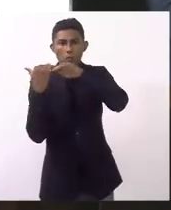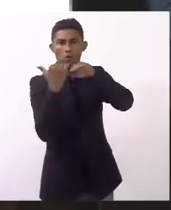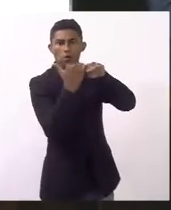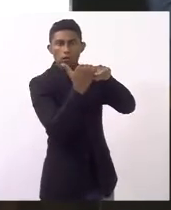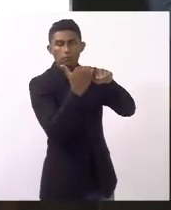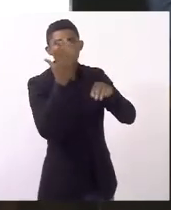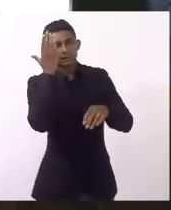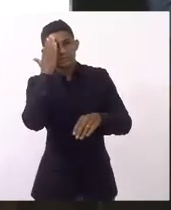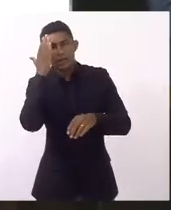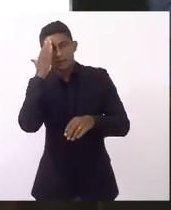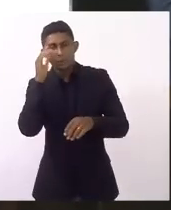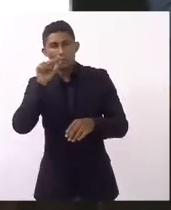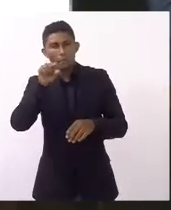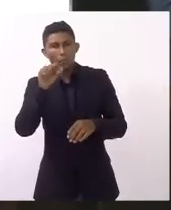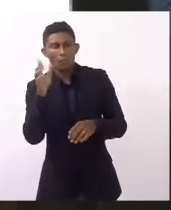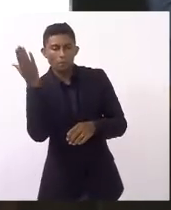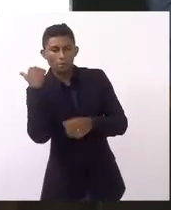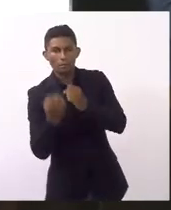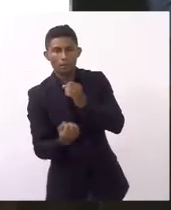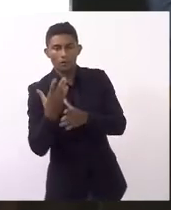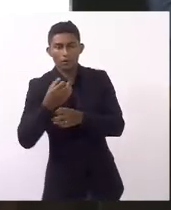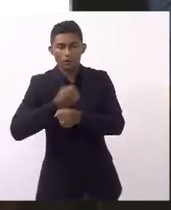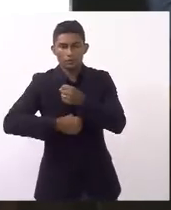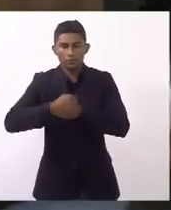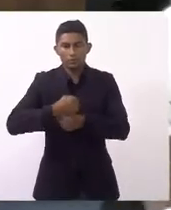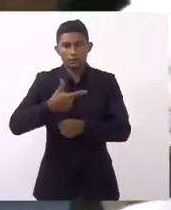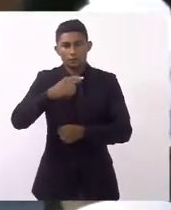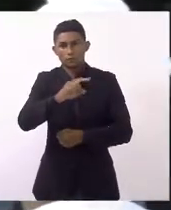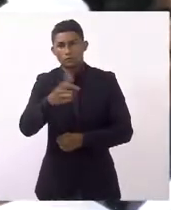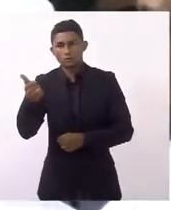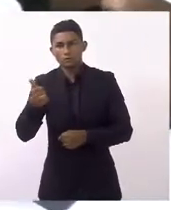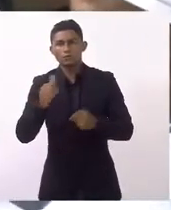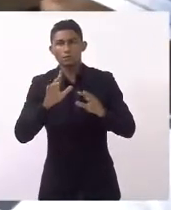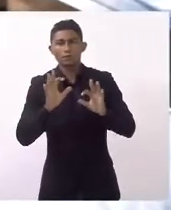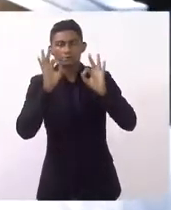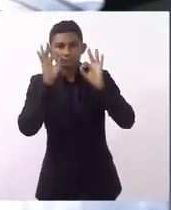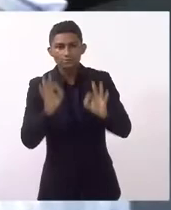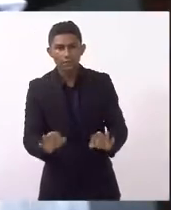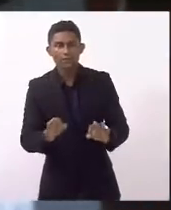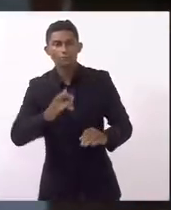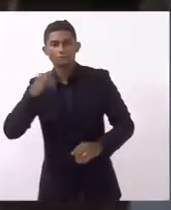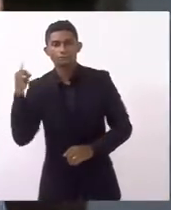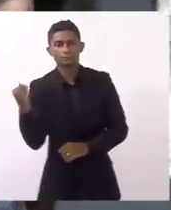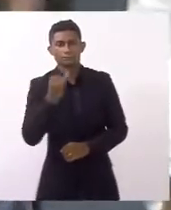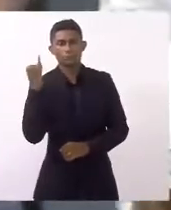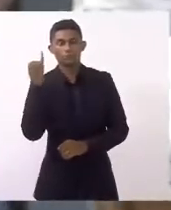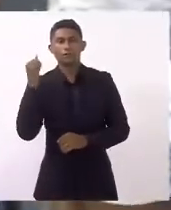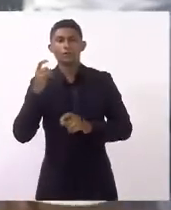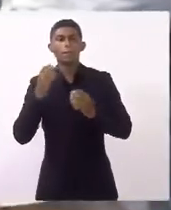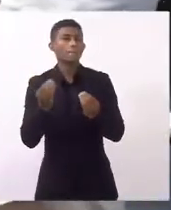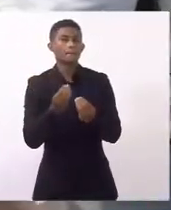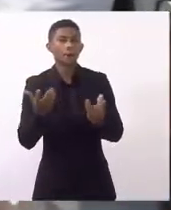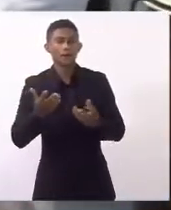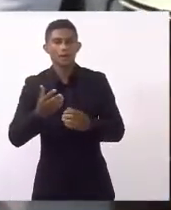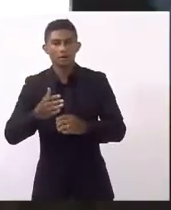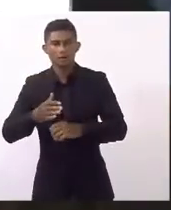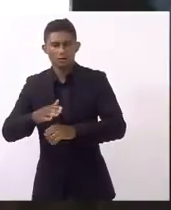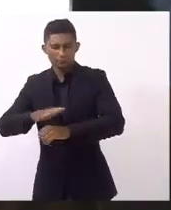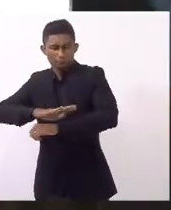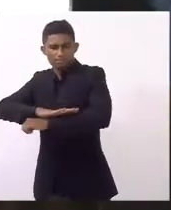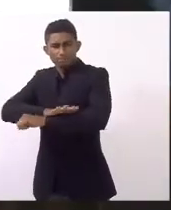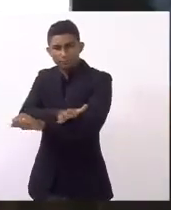seu pouco tempo de criação 2021 tem sido fundamental nas disputas de narrativas anti-racistas